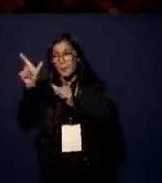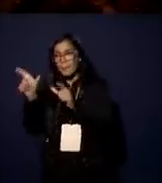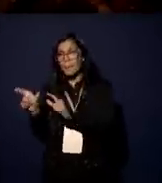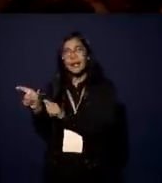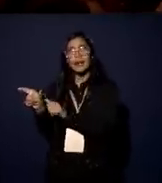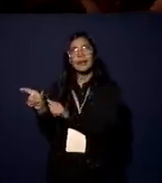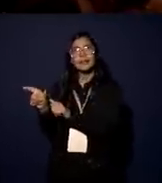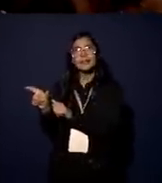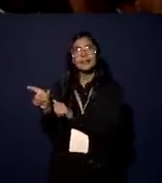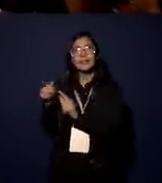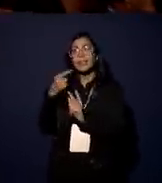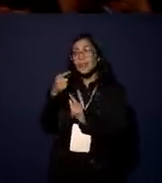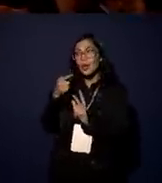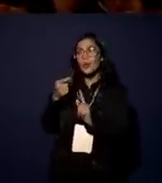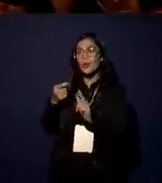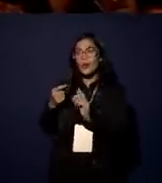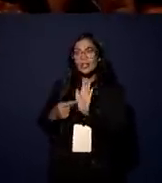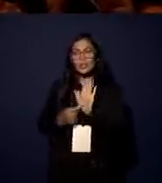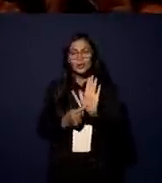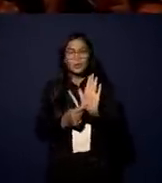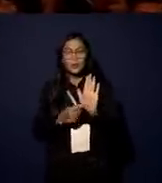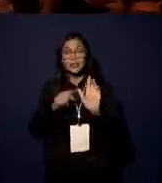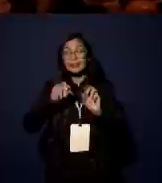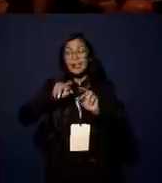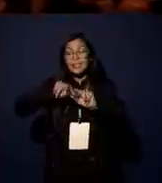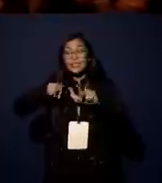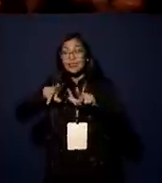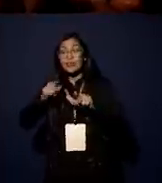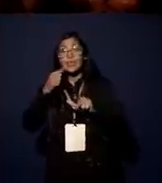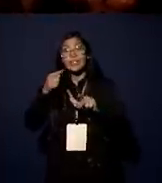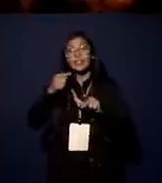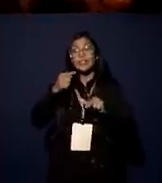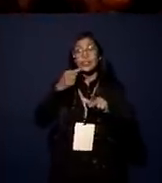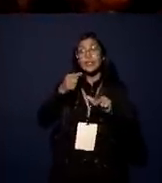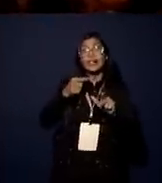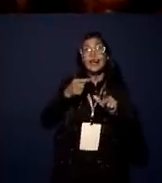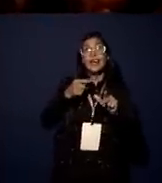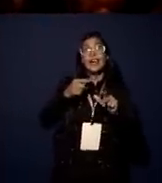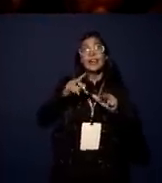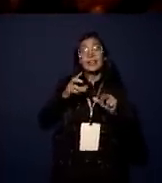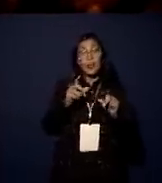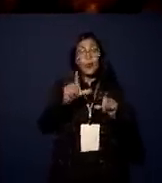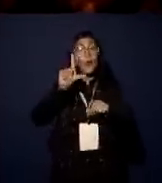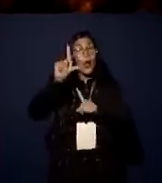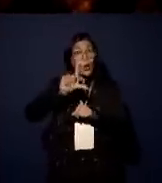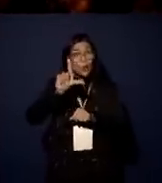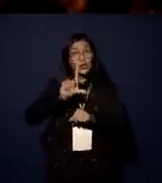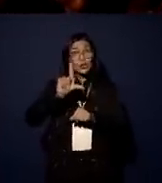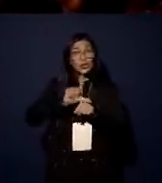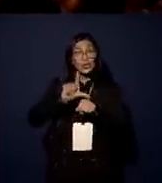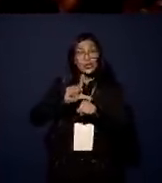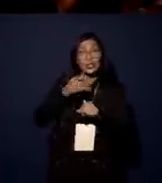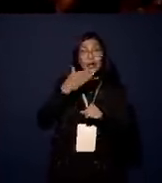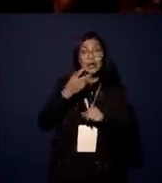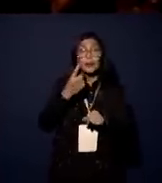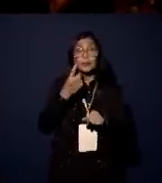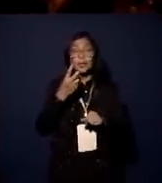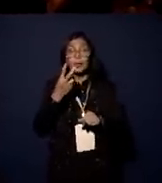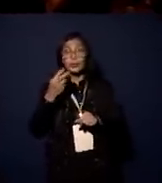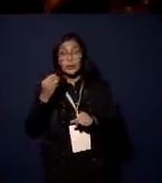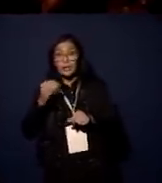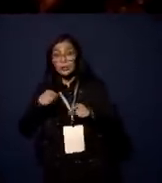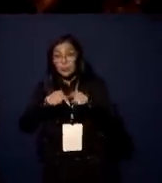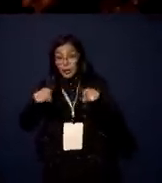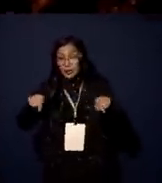a gente tá pegando os nossos ativos levando para fora da via que é uma maneira de monetizar esses ativos também então logística a gente tem mais de 1 milhão de 200 mil